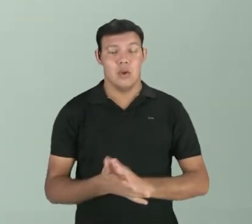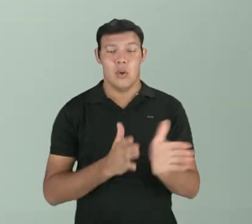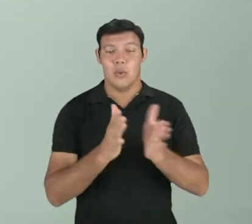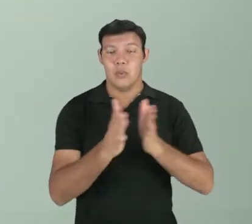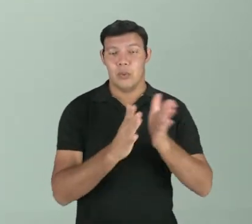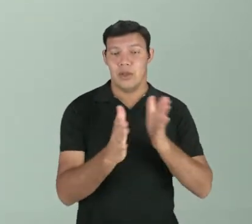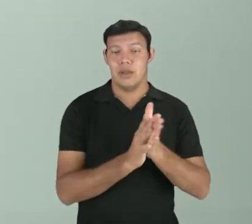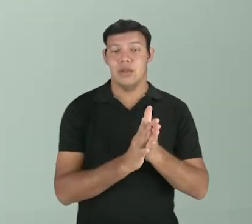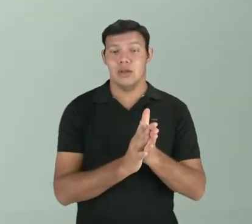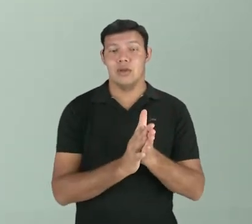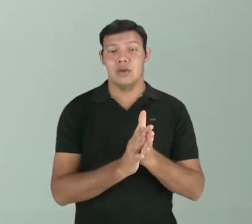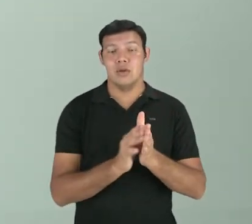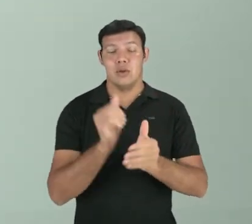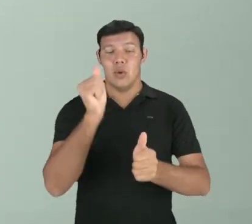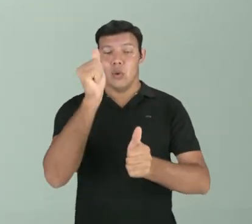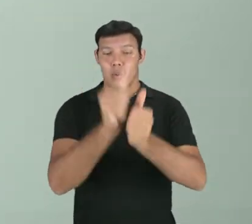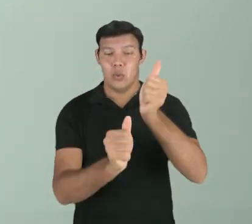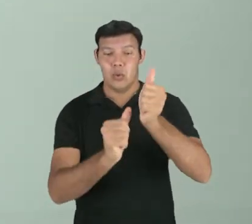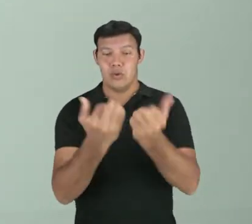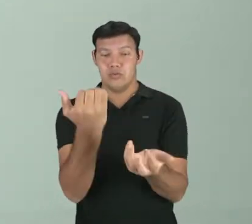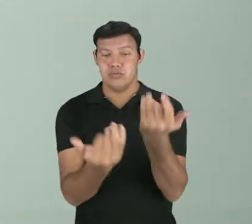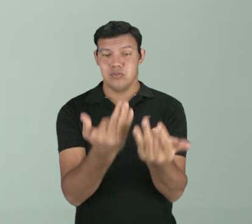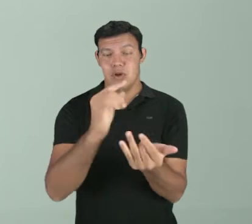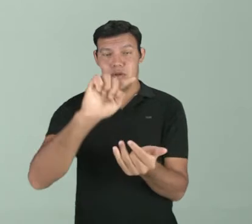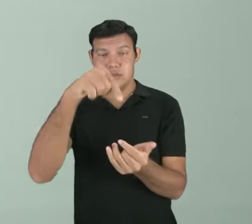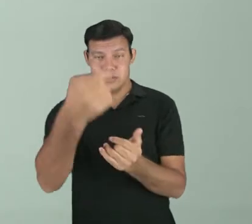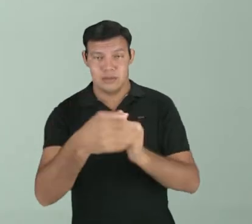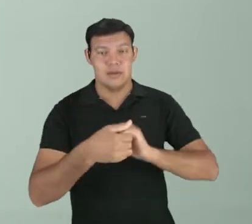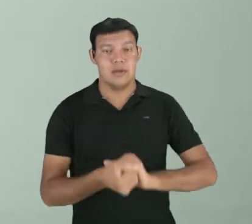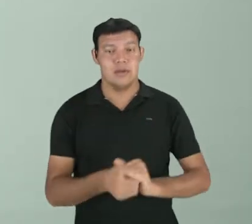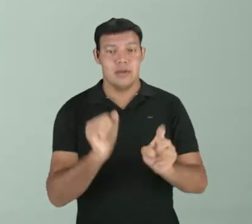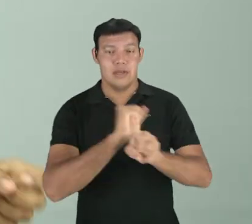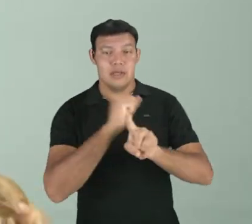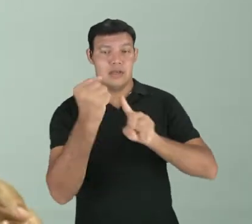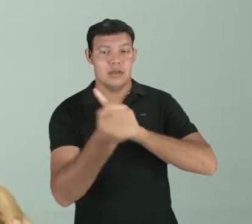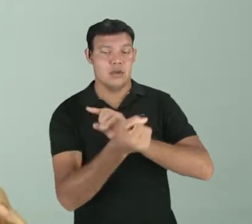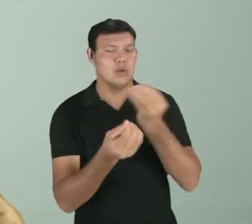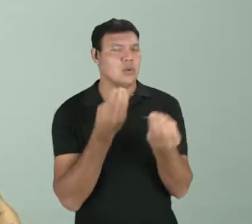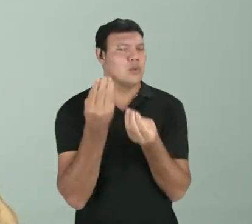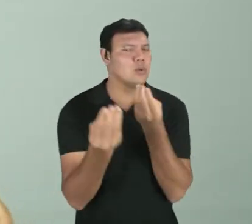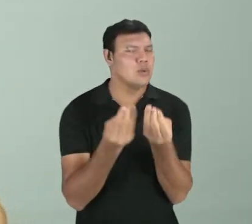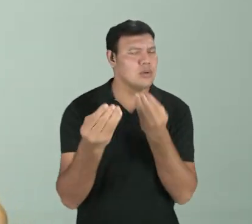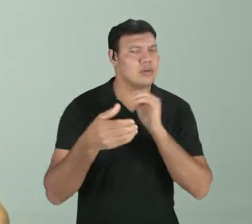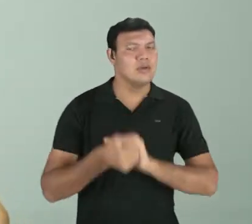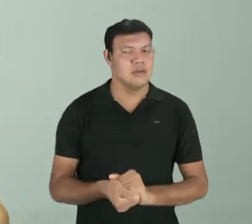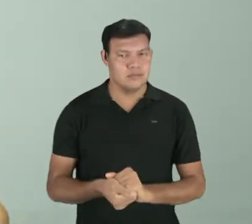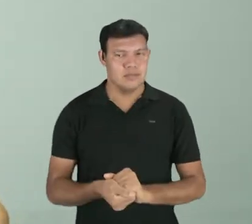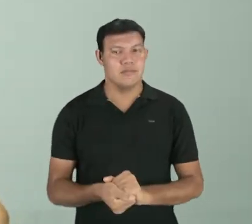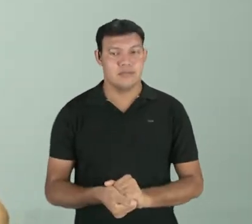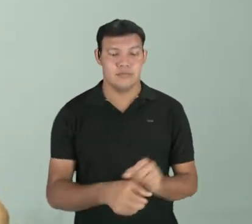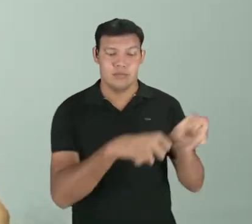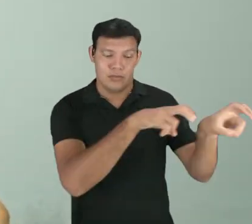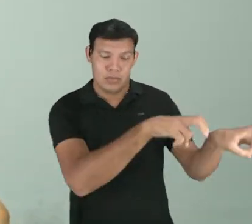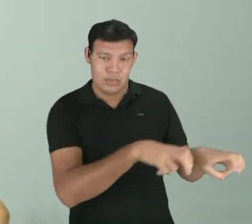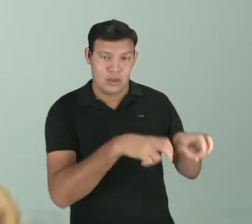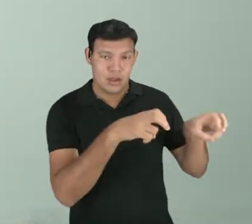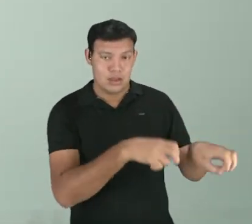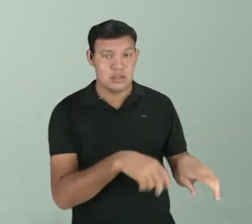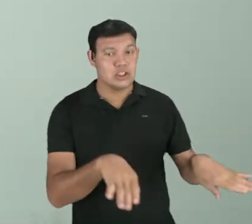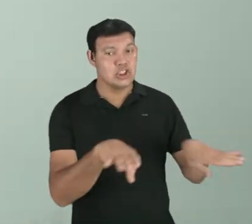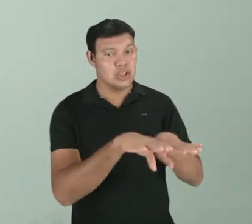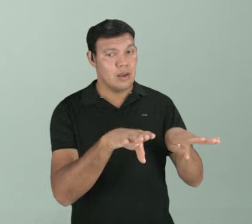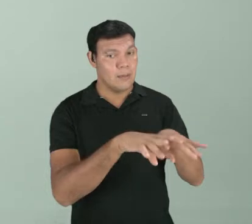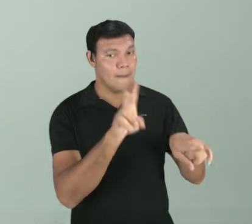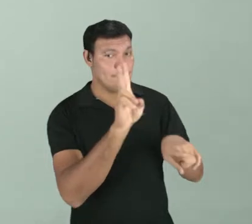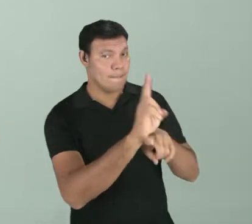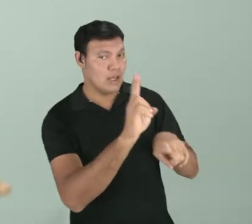de novo, né? Esse novo período, tá? E as sociedades aqui, elas são conhecidas como sociedades agropastoris. Isso